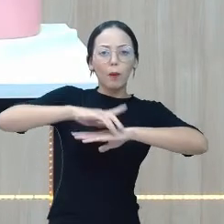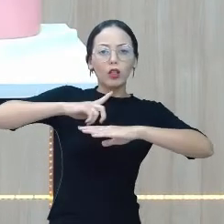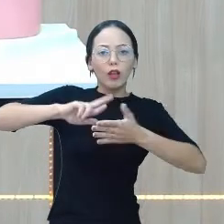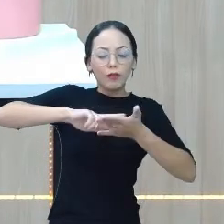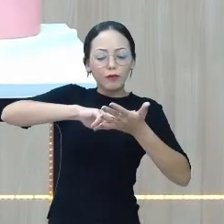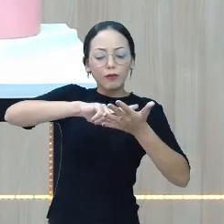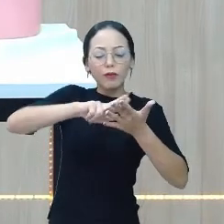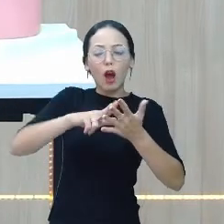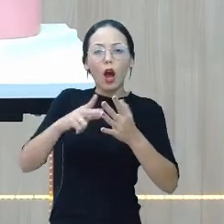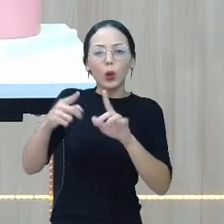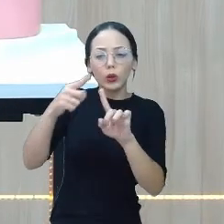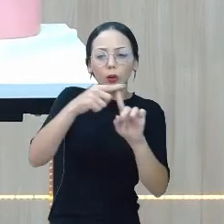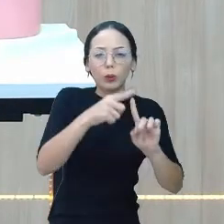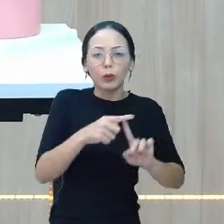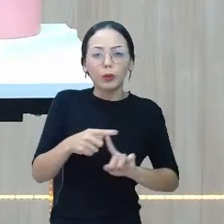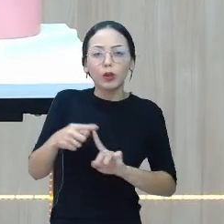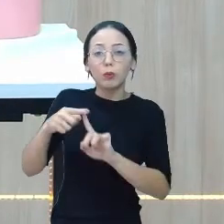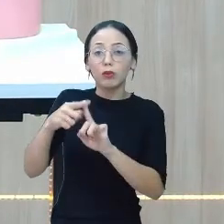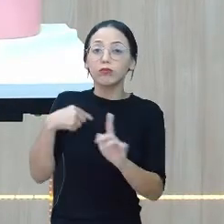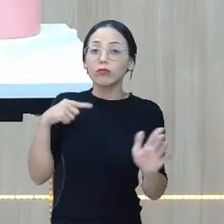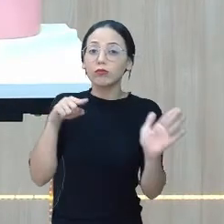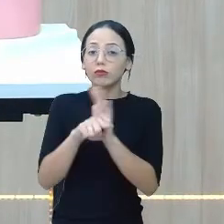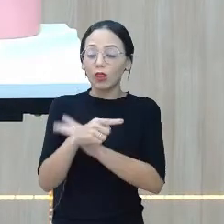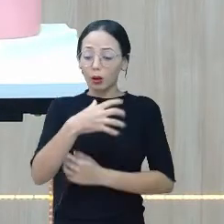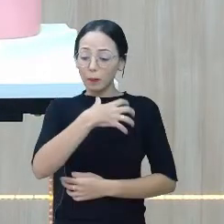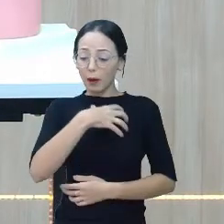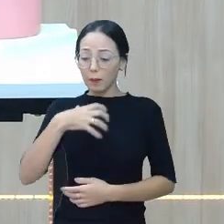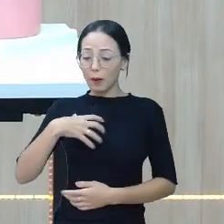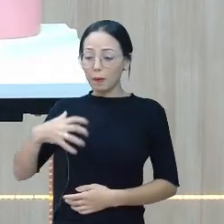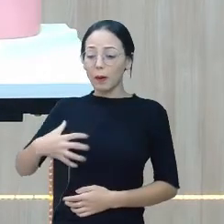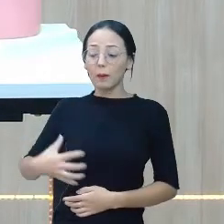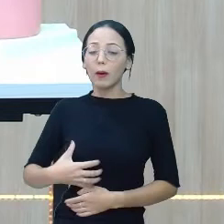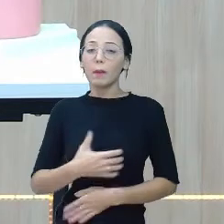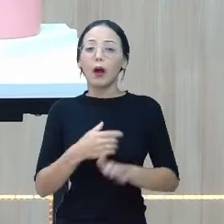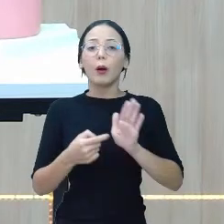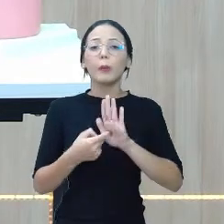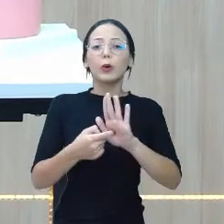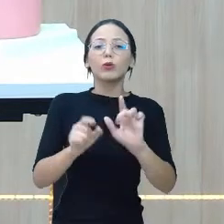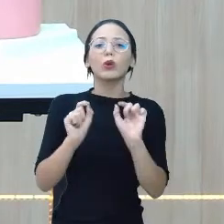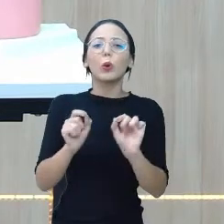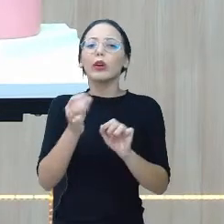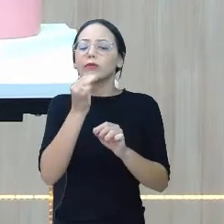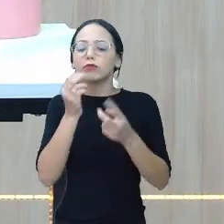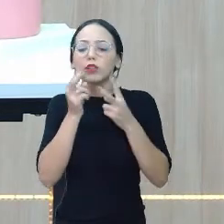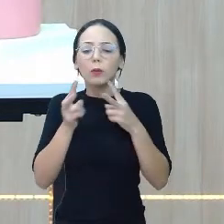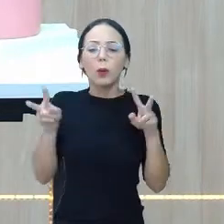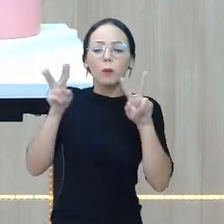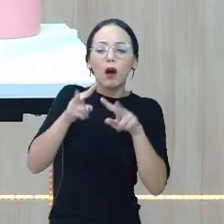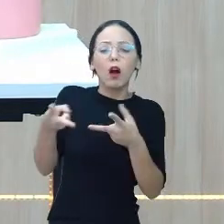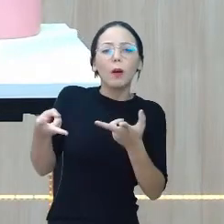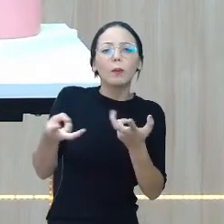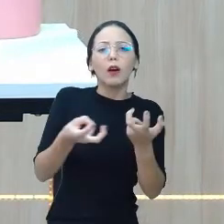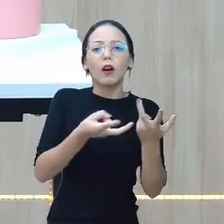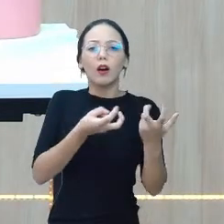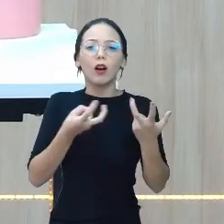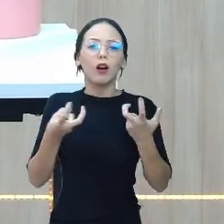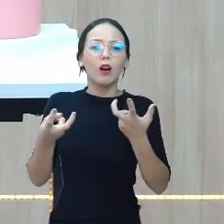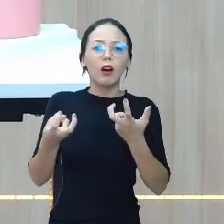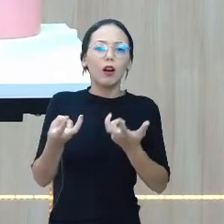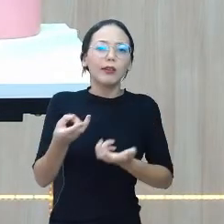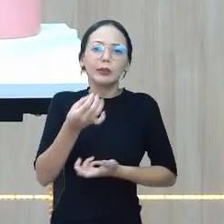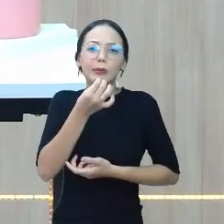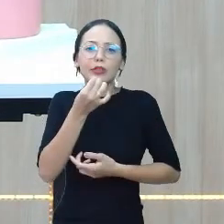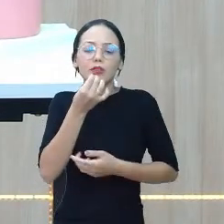de tecido, então esses órgãos, eles apresentam, né, até na observação, a questão aí